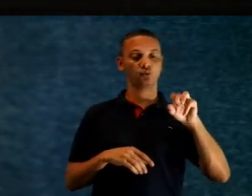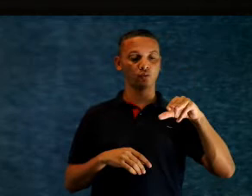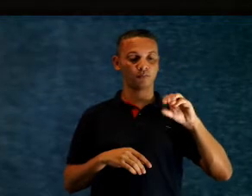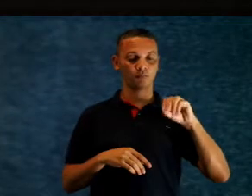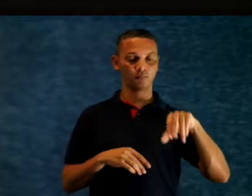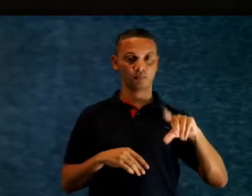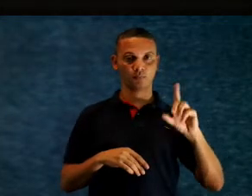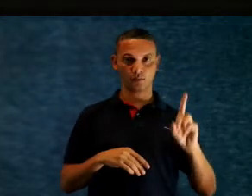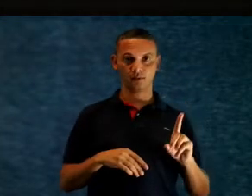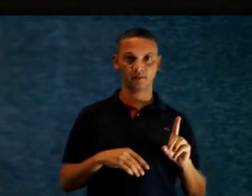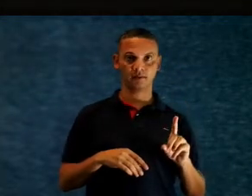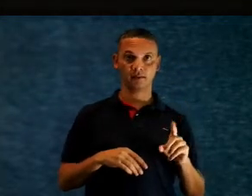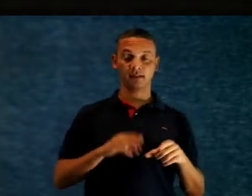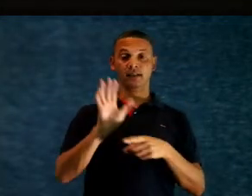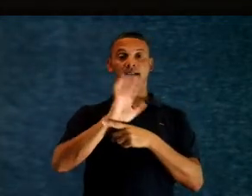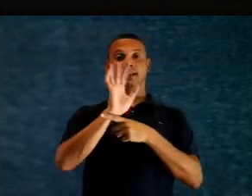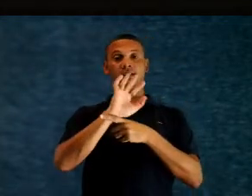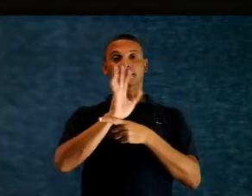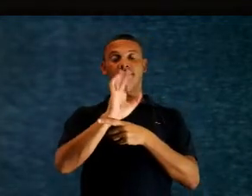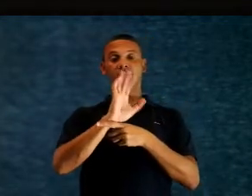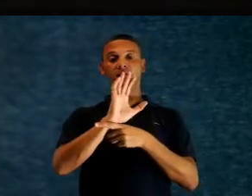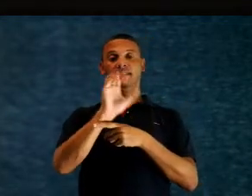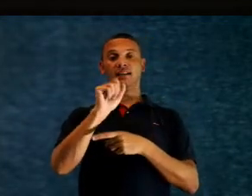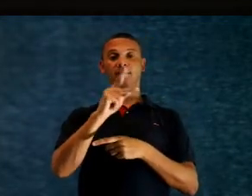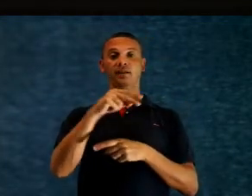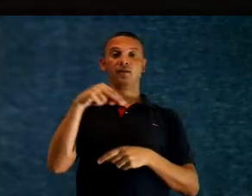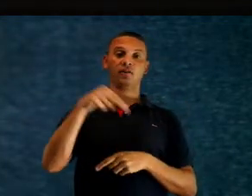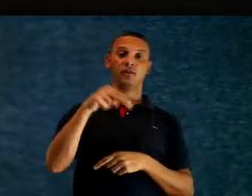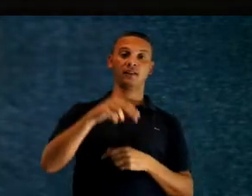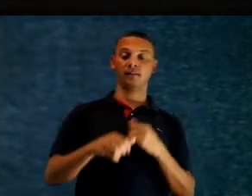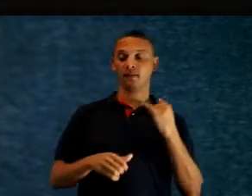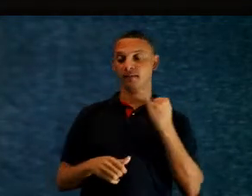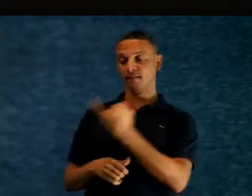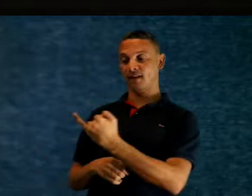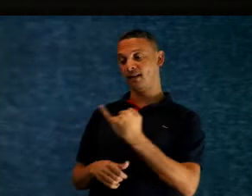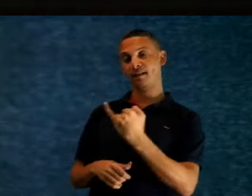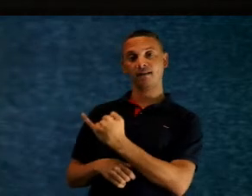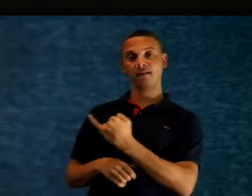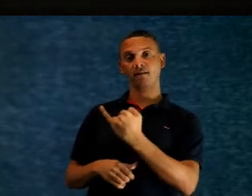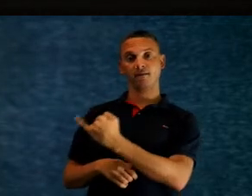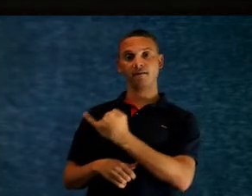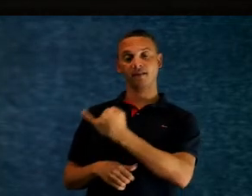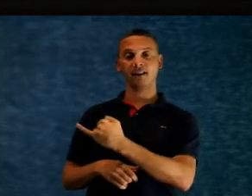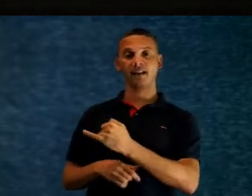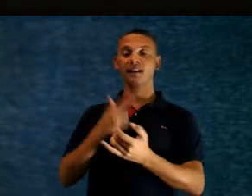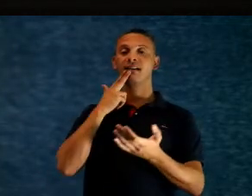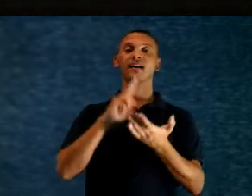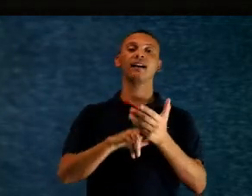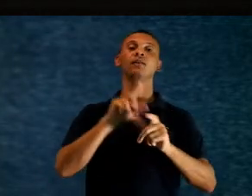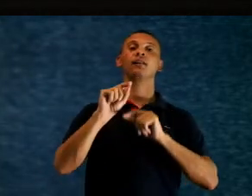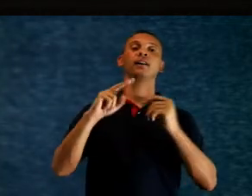capítulo da novela. Isso é muito bonitinho, né? Você imaginar o Drummond, né, o cronista que